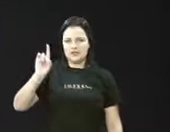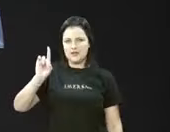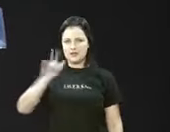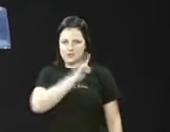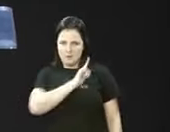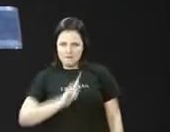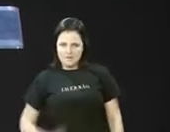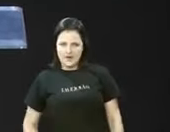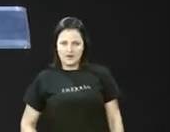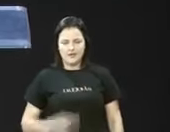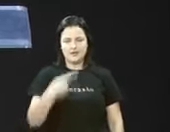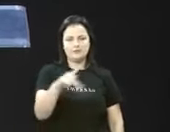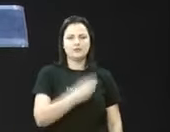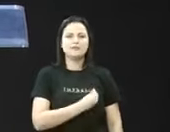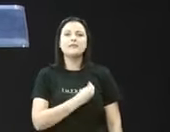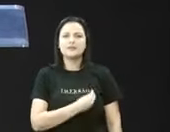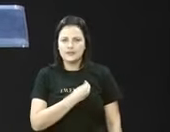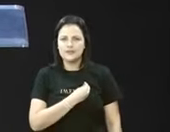que continua intacto.